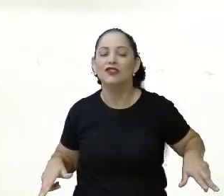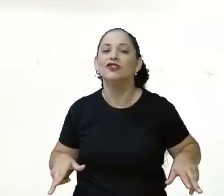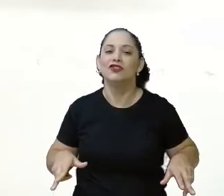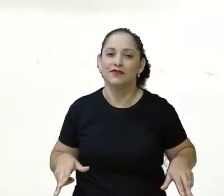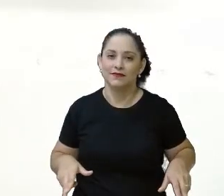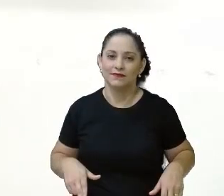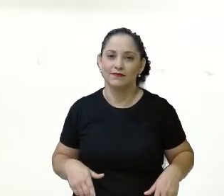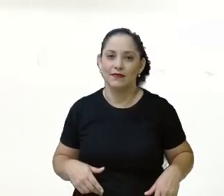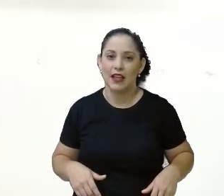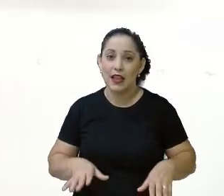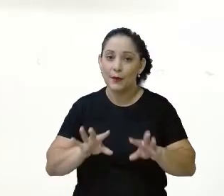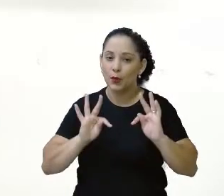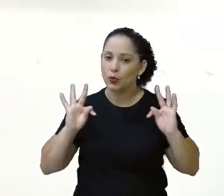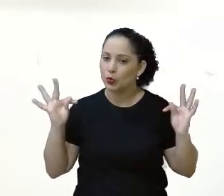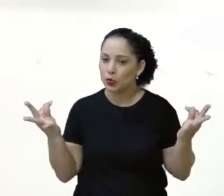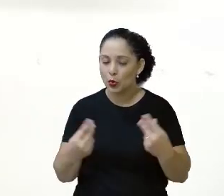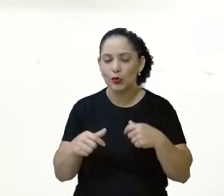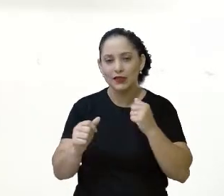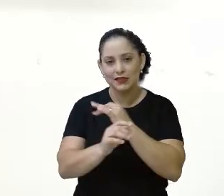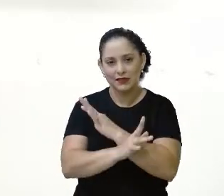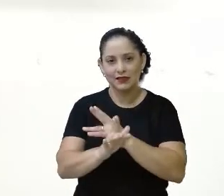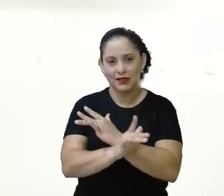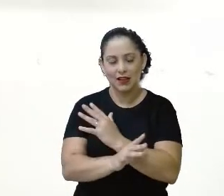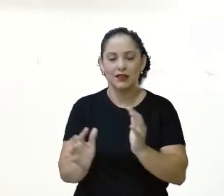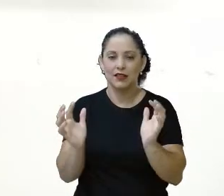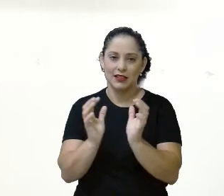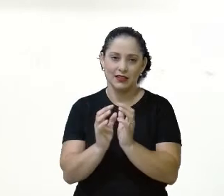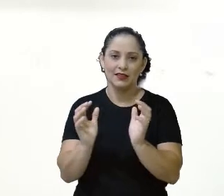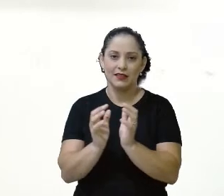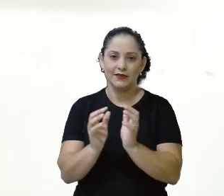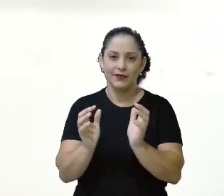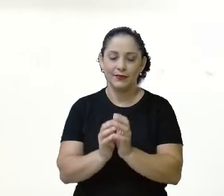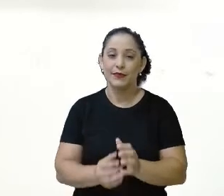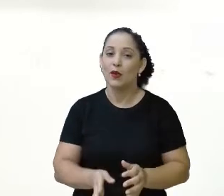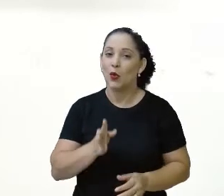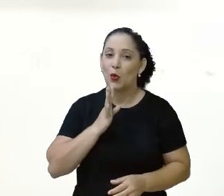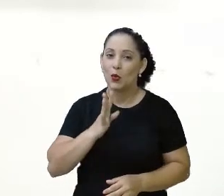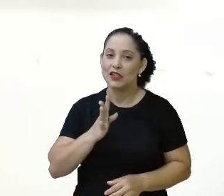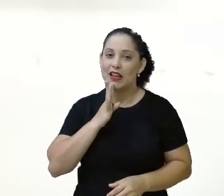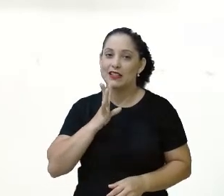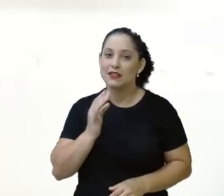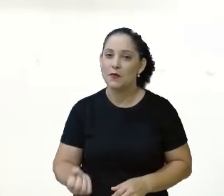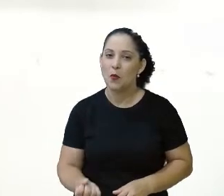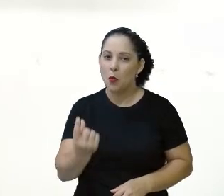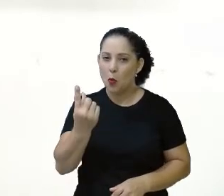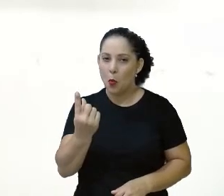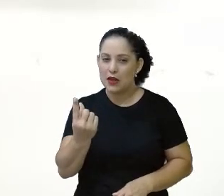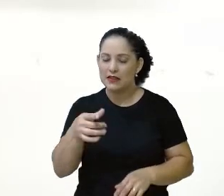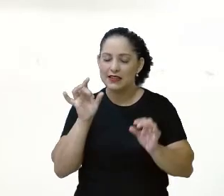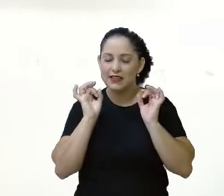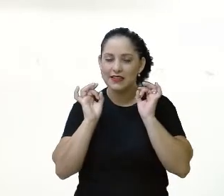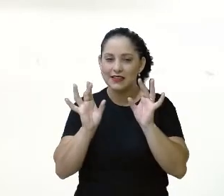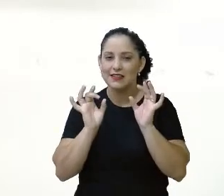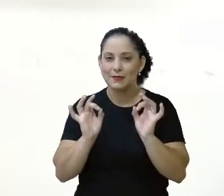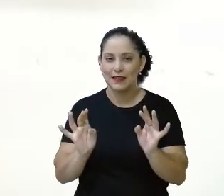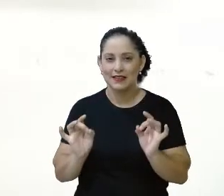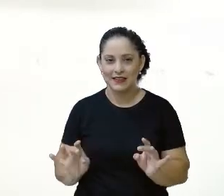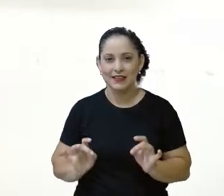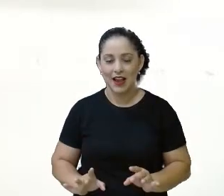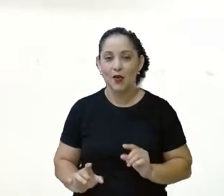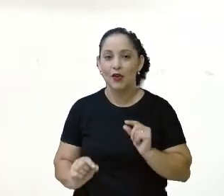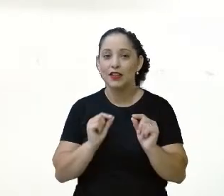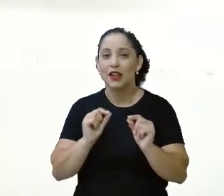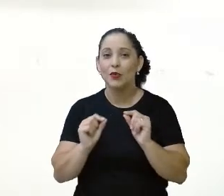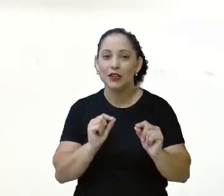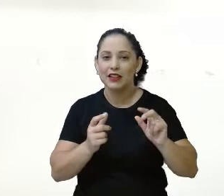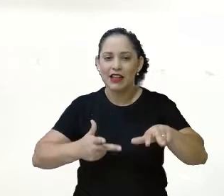toda a cidade de Recife. E a gente conhece uma bem típica, né, que mostra sempre, está sempre acontecendo, que é o baile do Menino